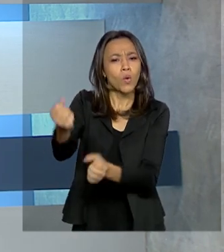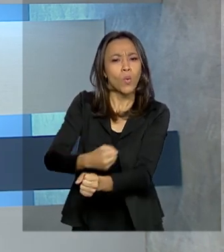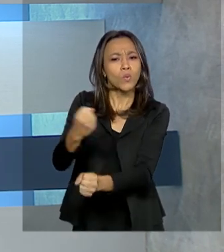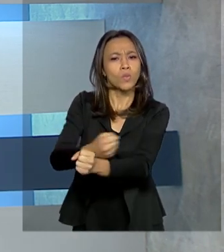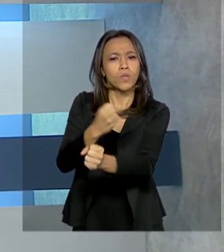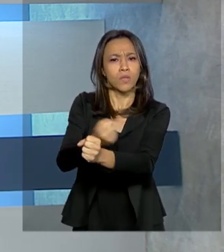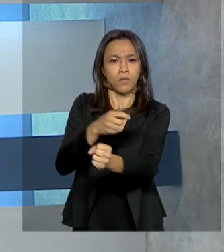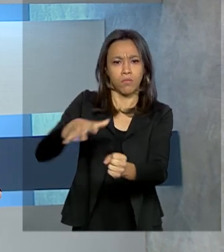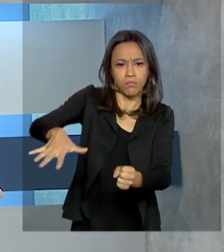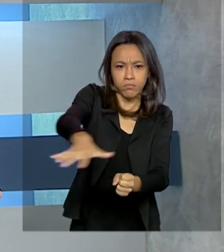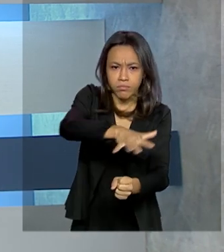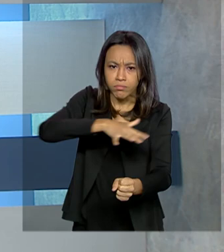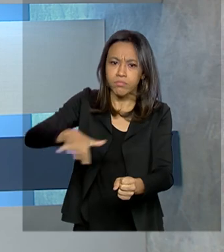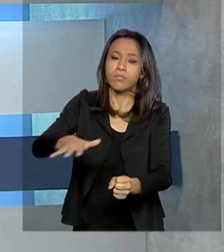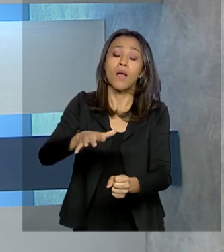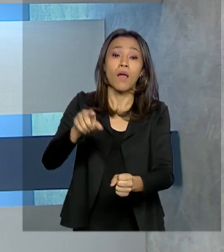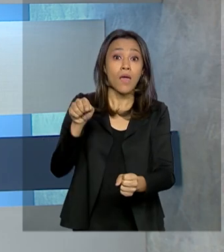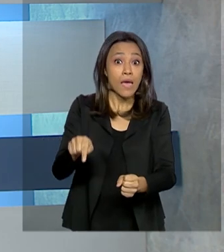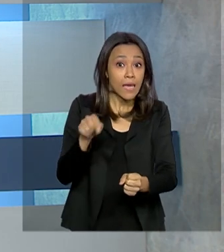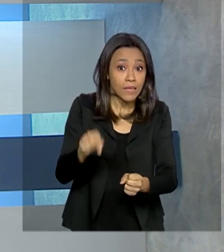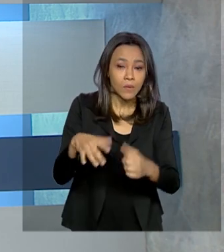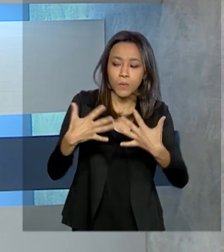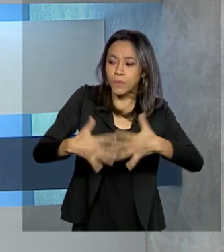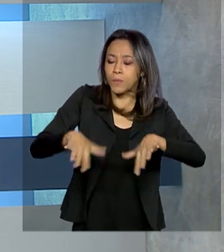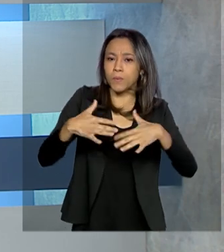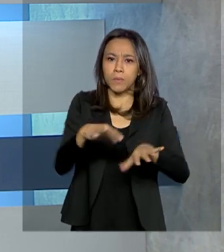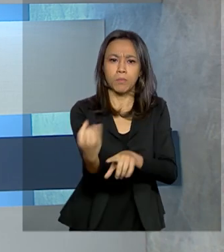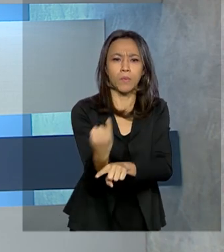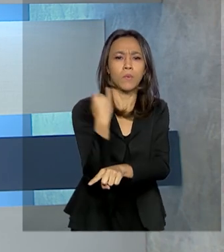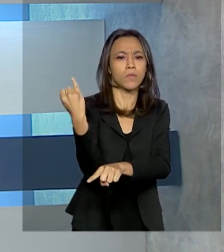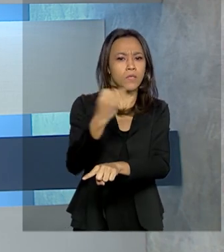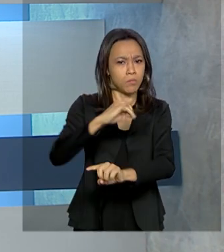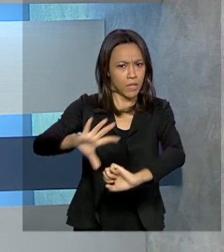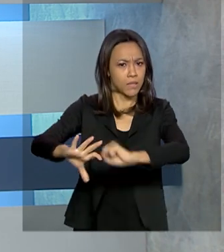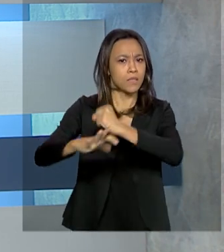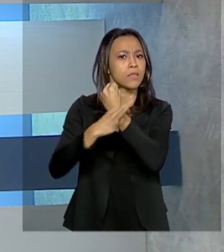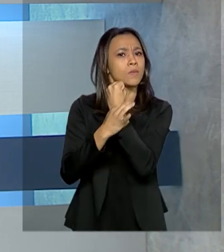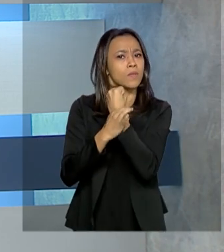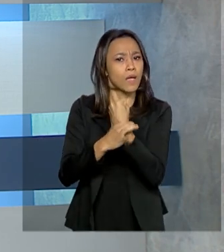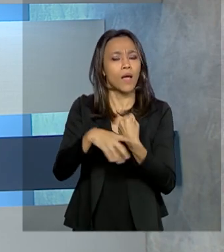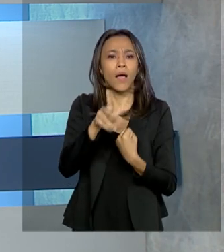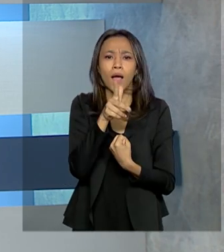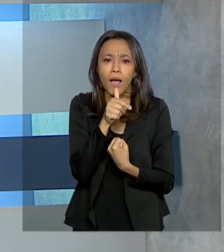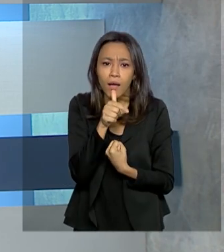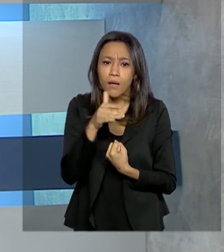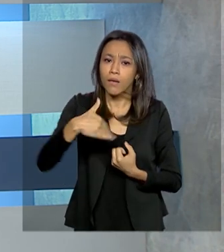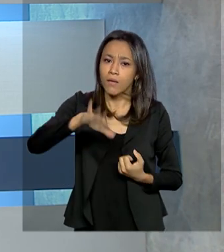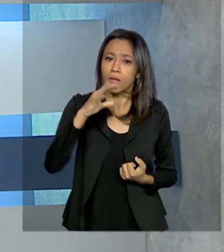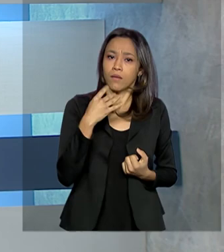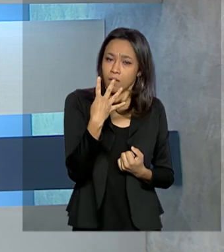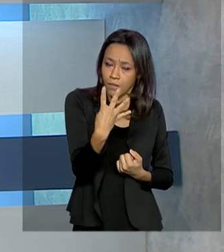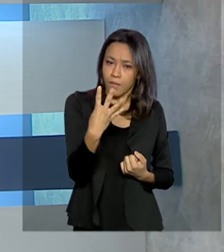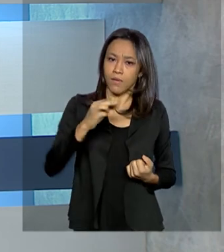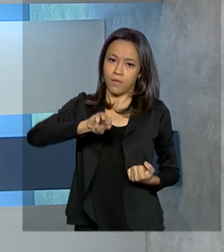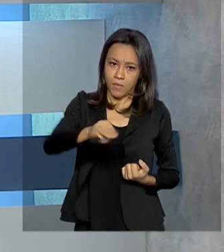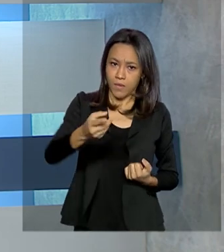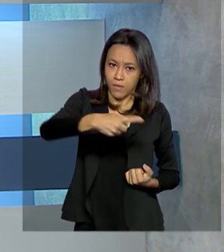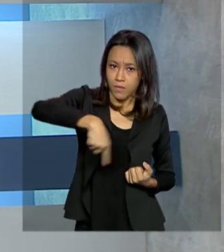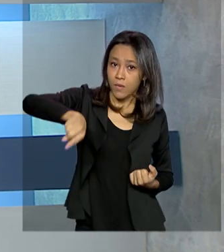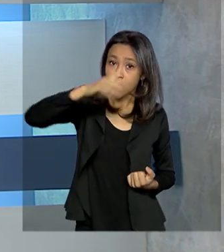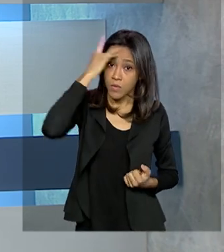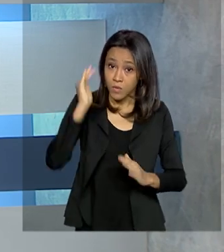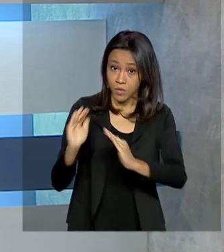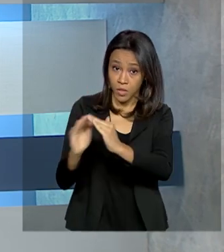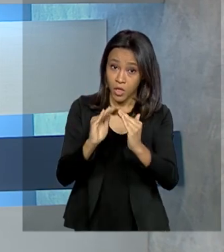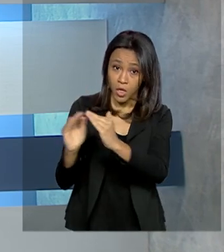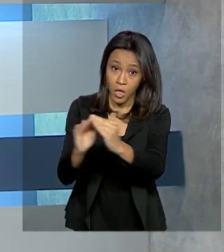Águas. O empreendimento é considerado essencial para a garantia da segurança hídrica a mais de 4 milhões de moradores da região